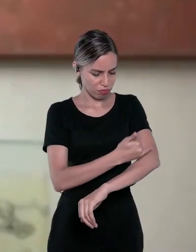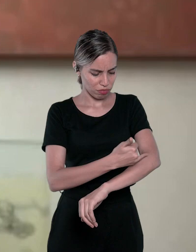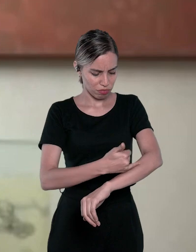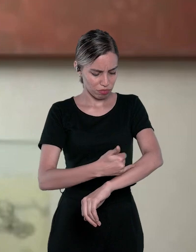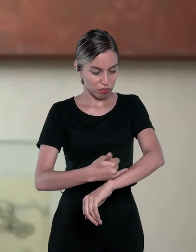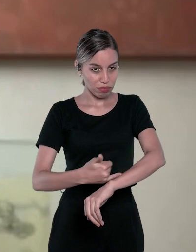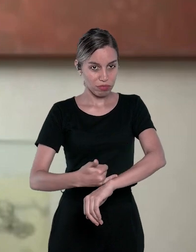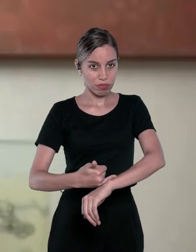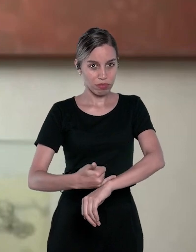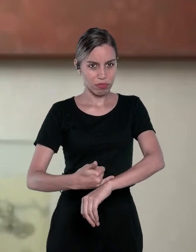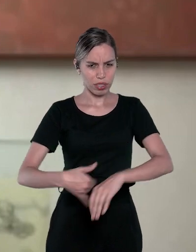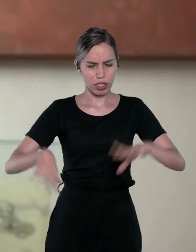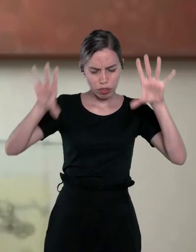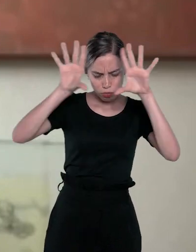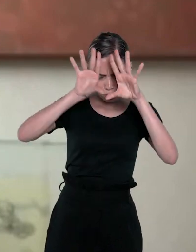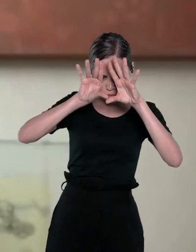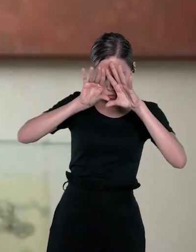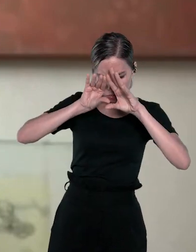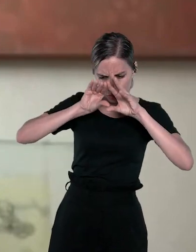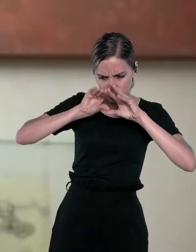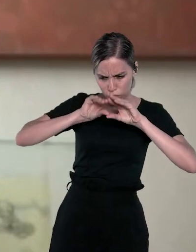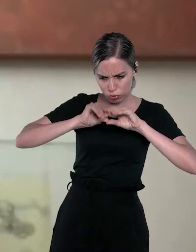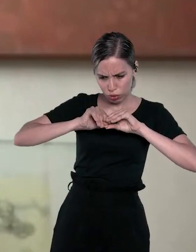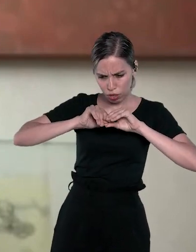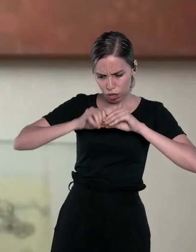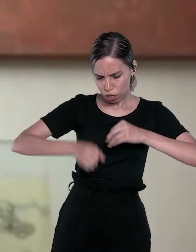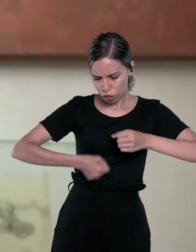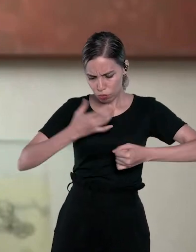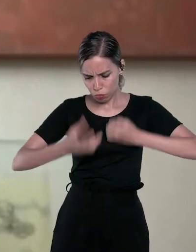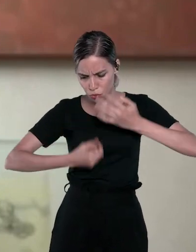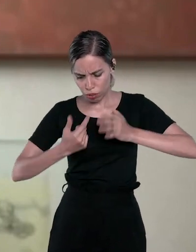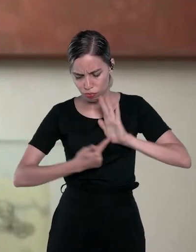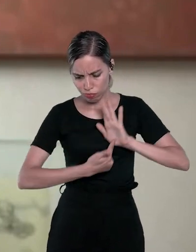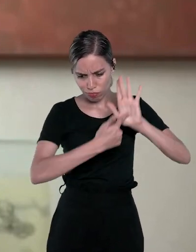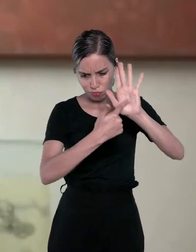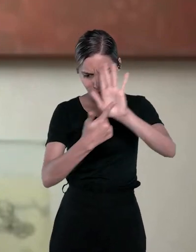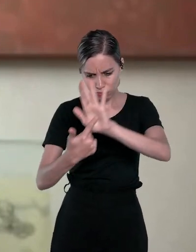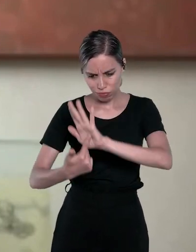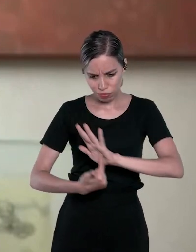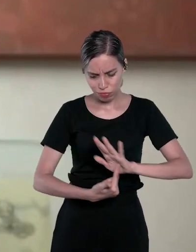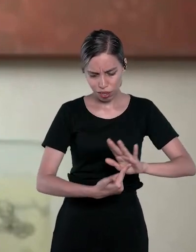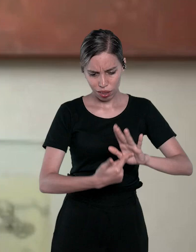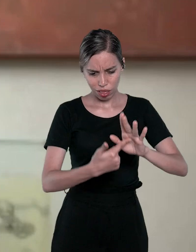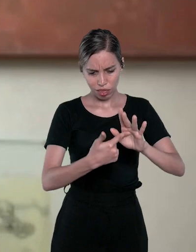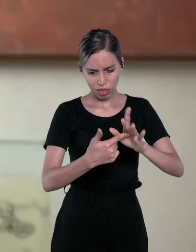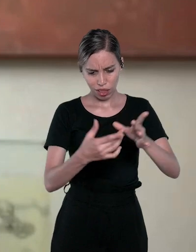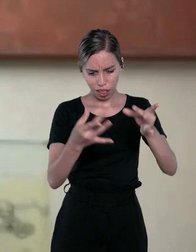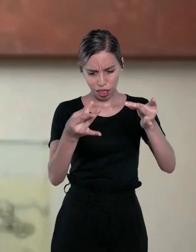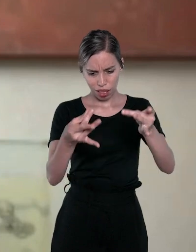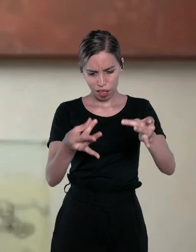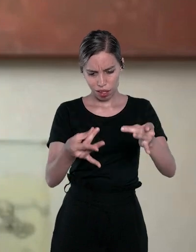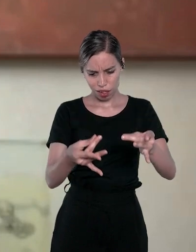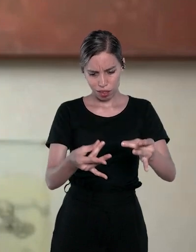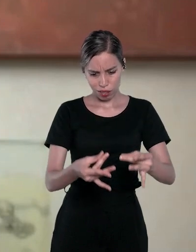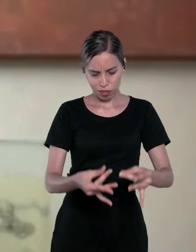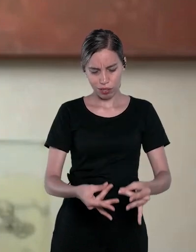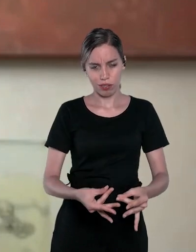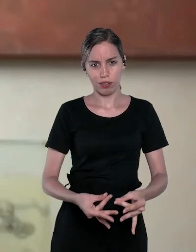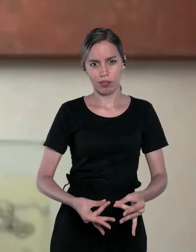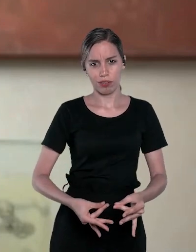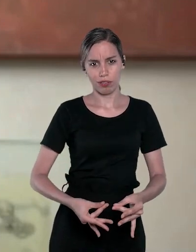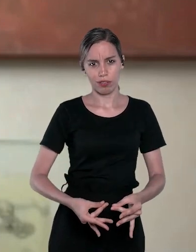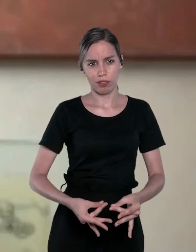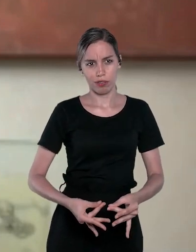Na obscuridade da nave, o poema borda suas rendas, em trajes eclesiais,